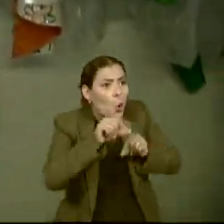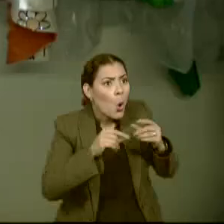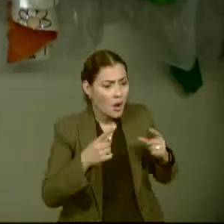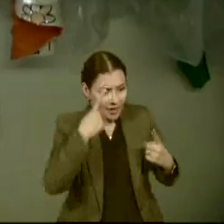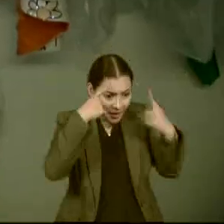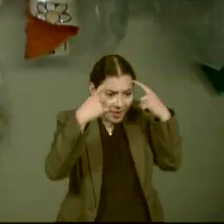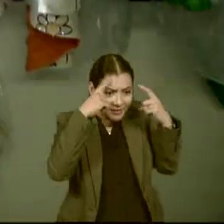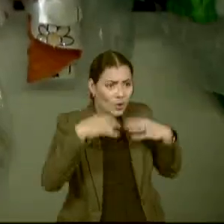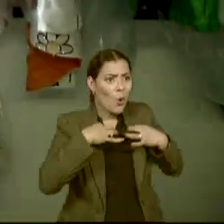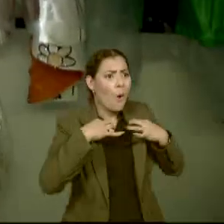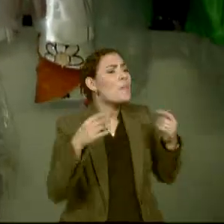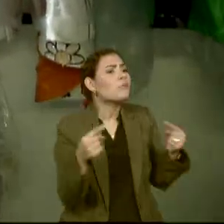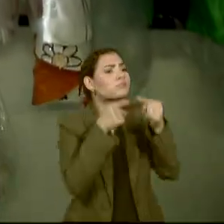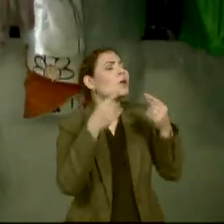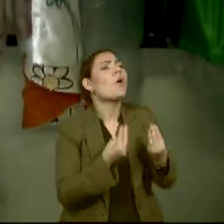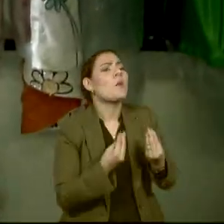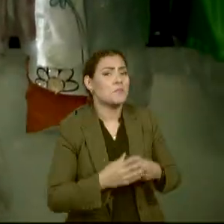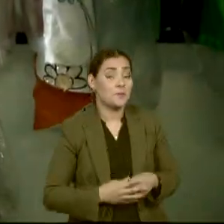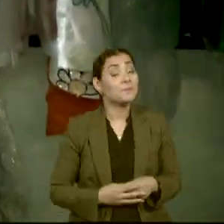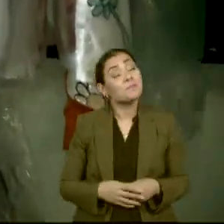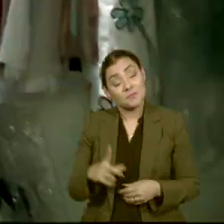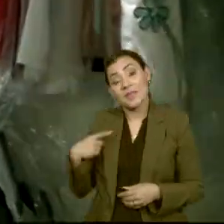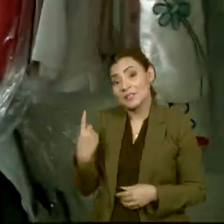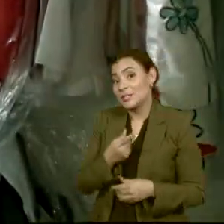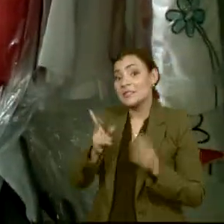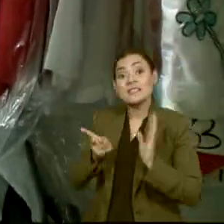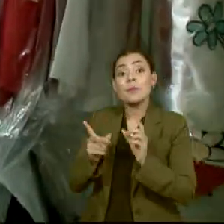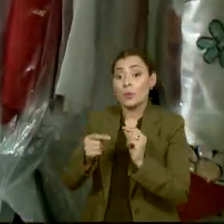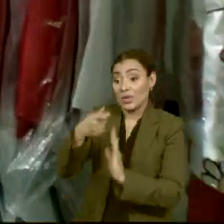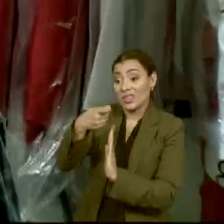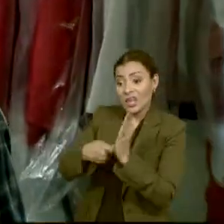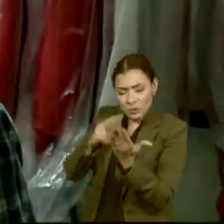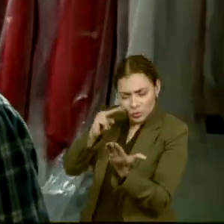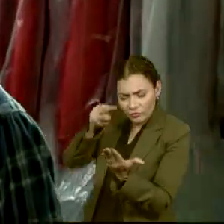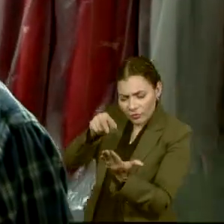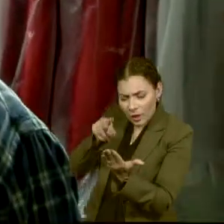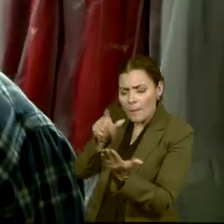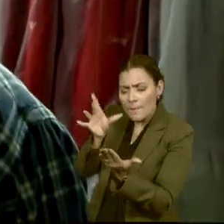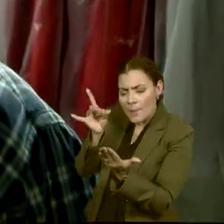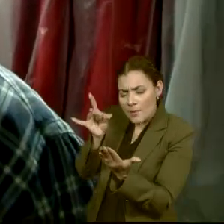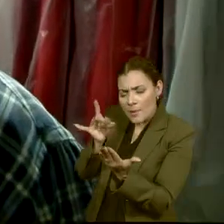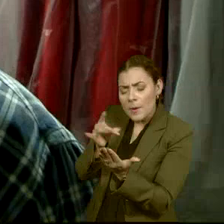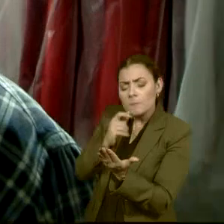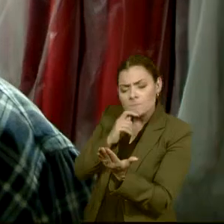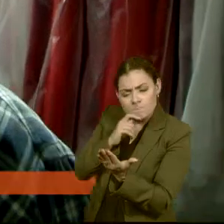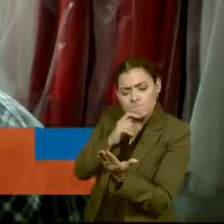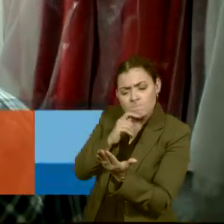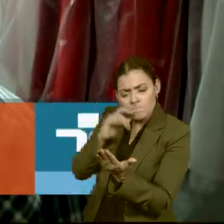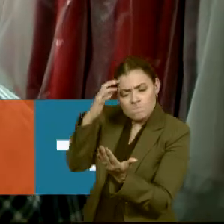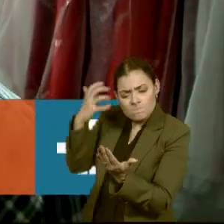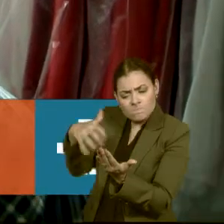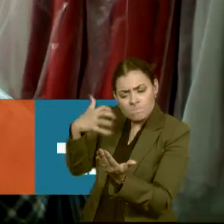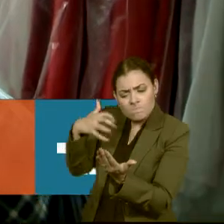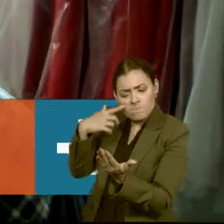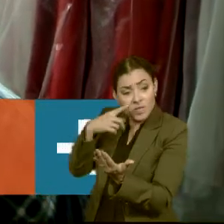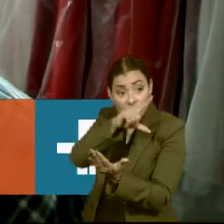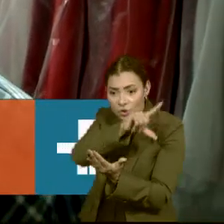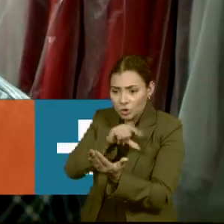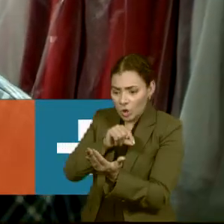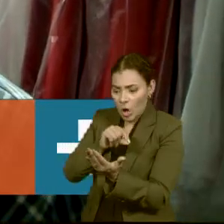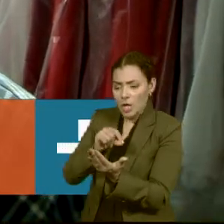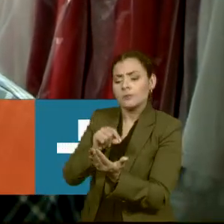que foram essas criações? Então, a gente trabalha em cima de textos, né? Que é a que chega da produção do programa.